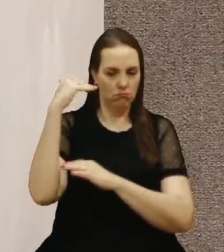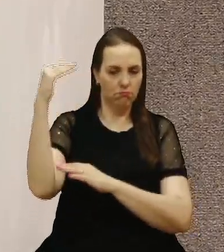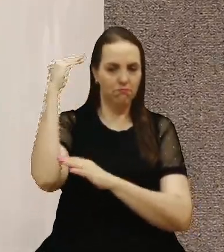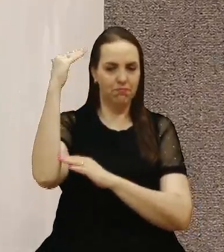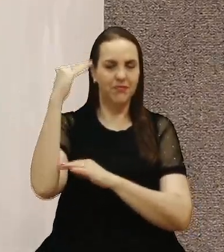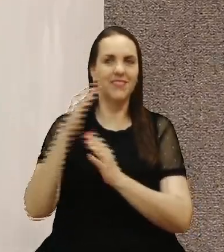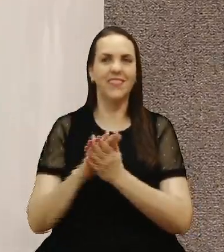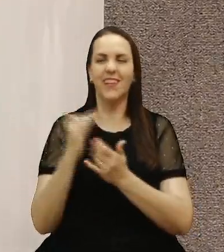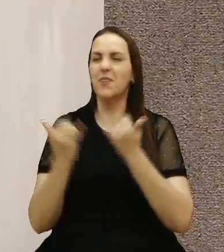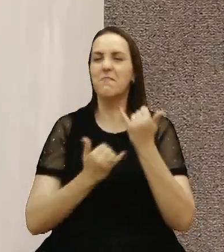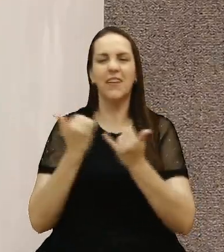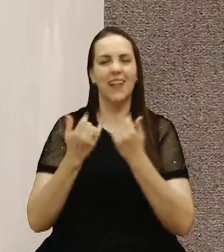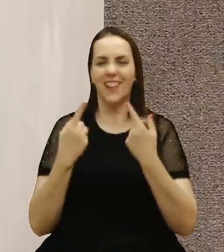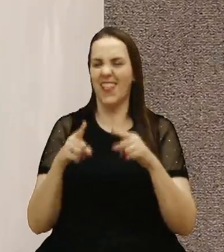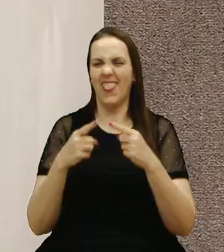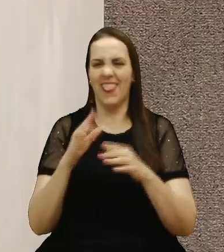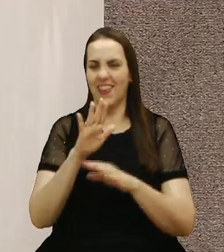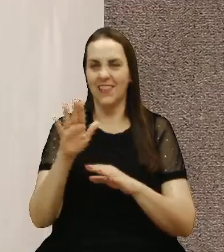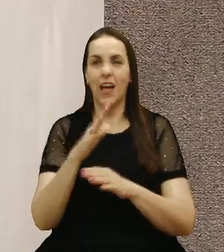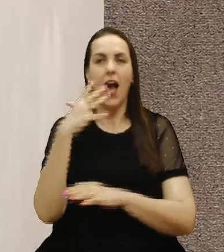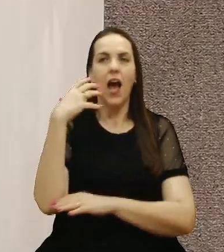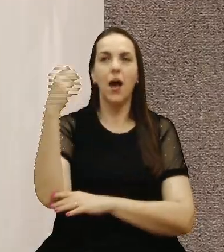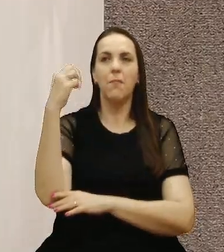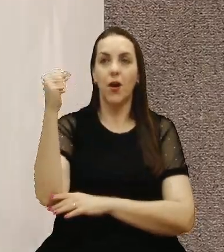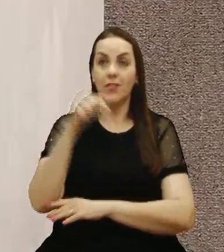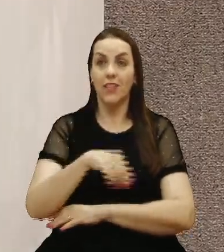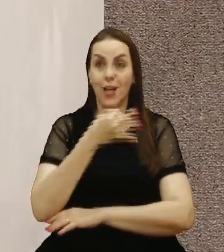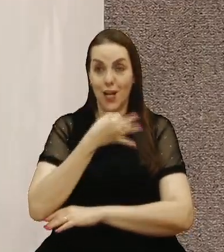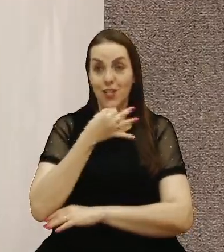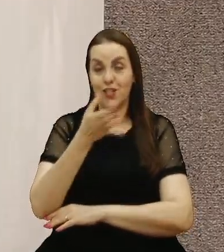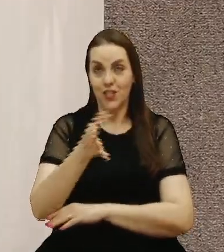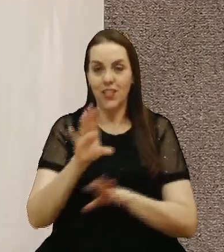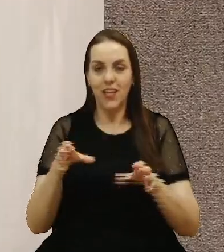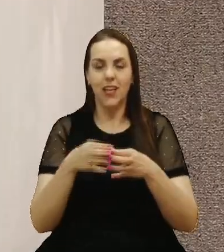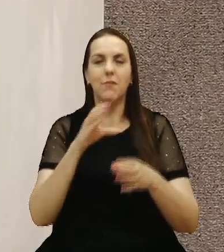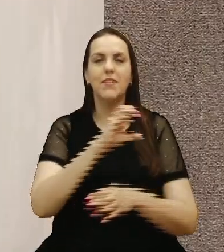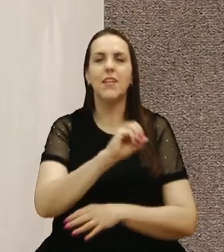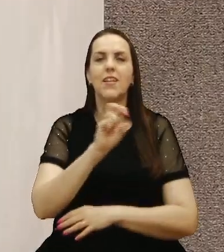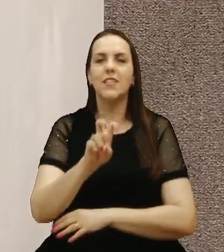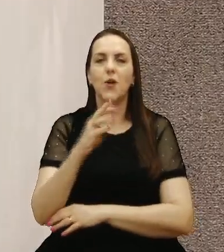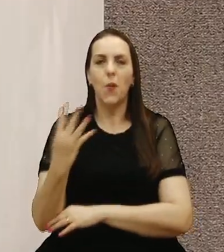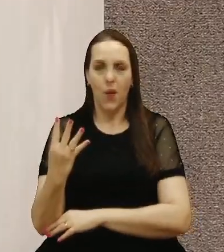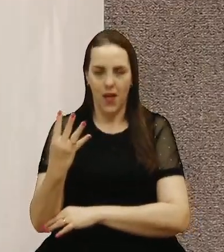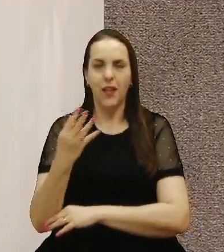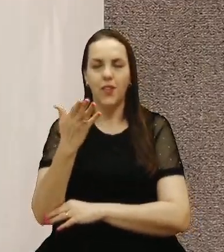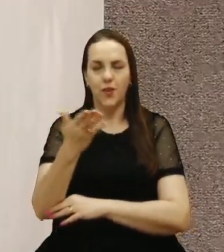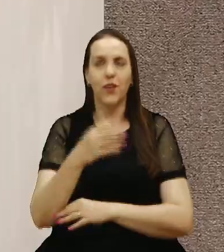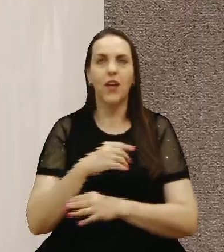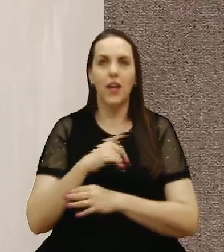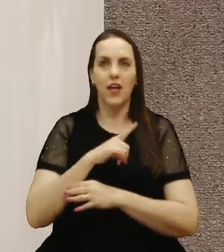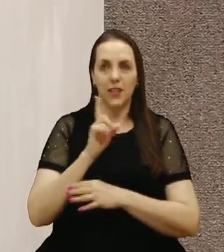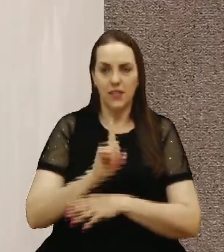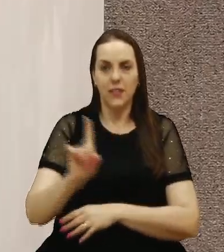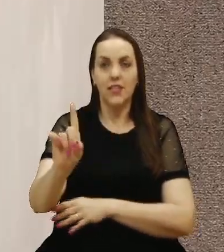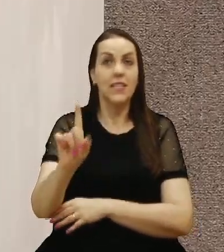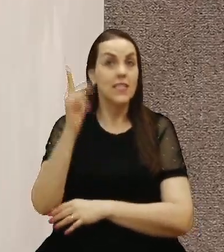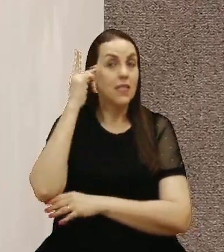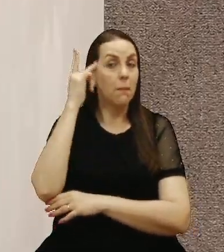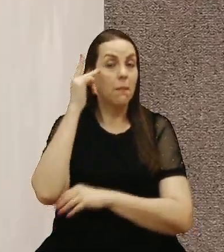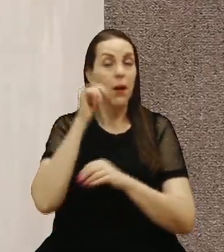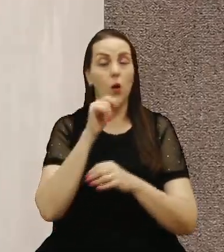Mas brincadeiras à parte, aqui estão campeões, são de Caxias do Sul, são da equipe 054 Grappling. Estiveram em São Paulo na última